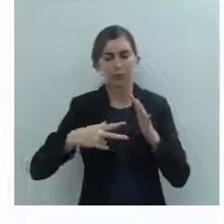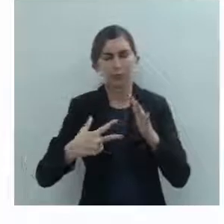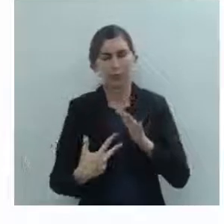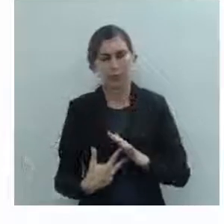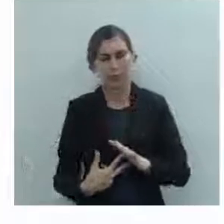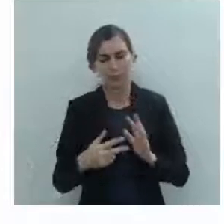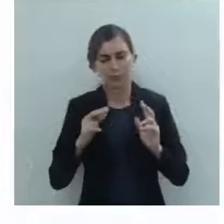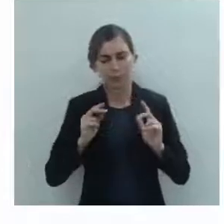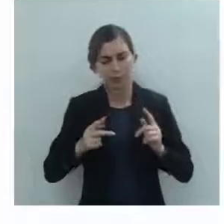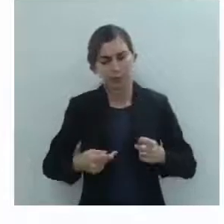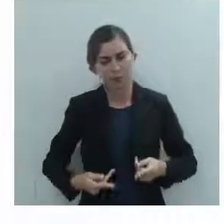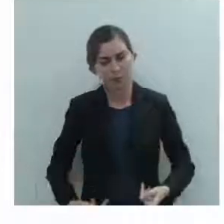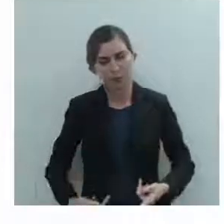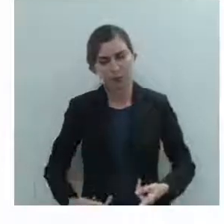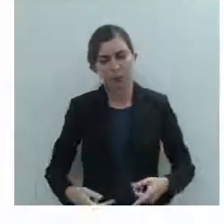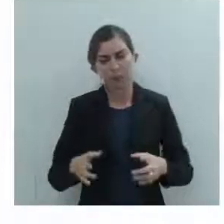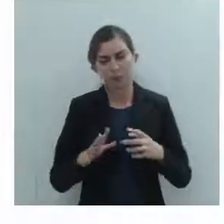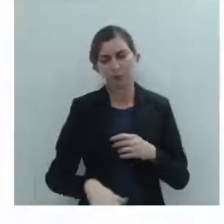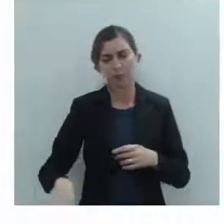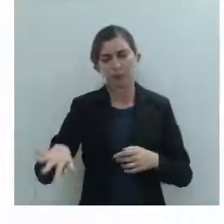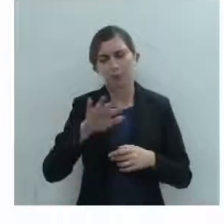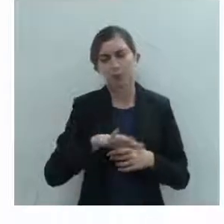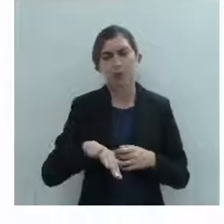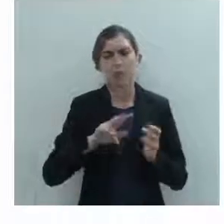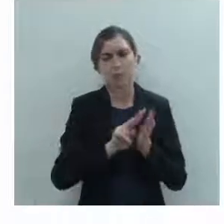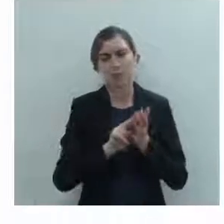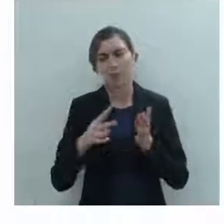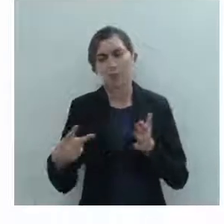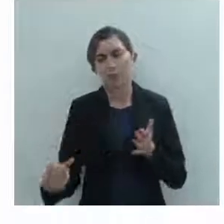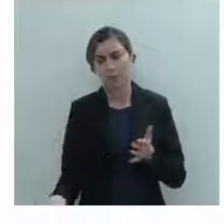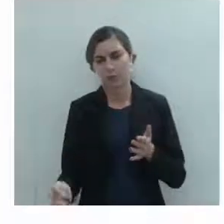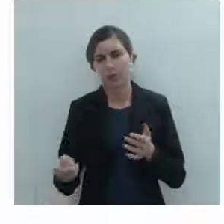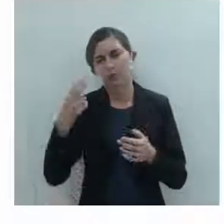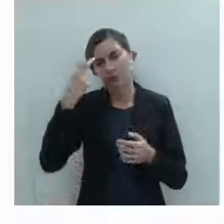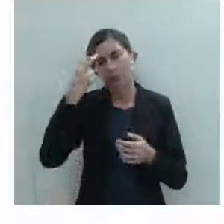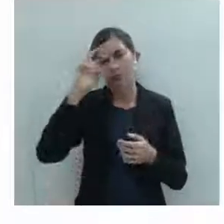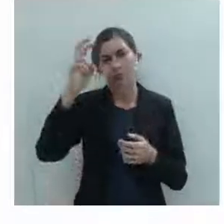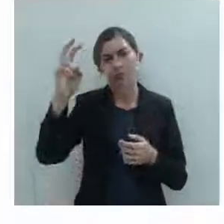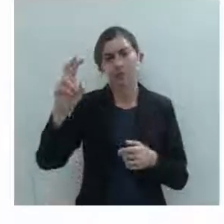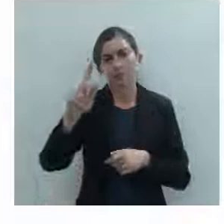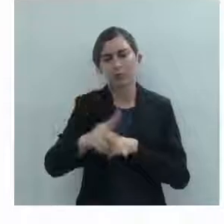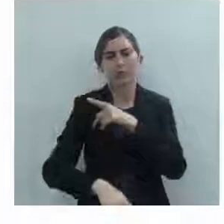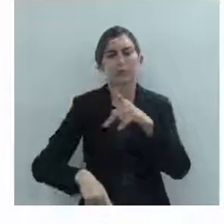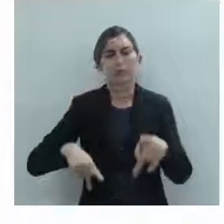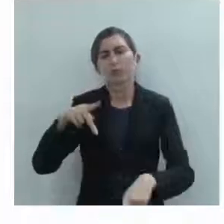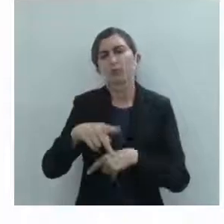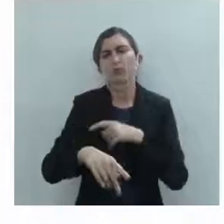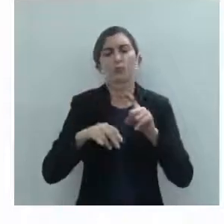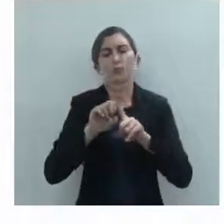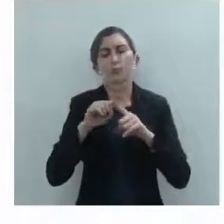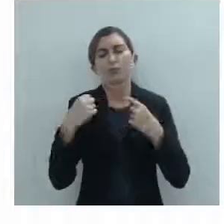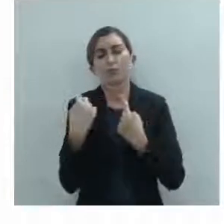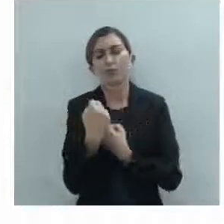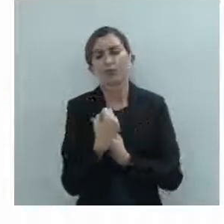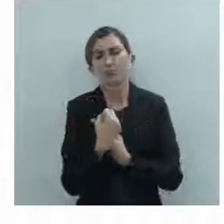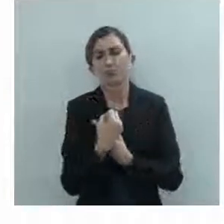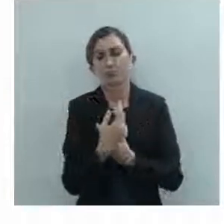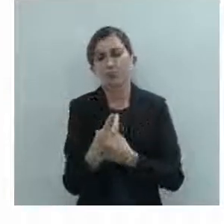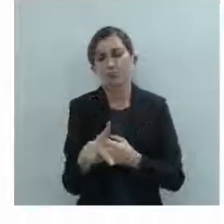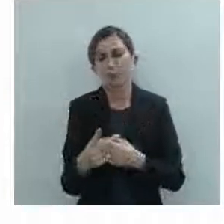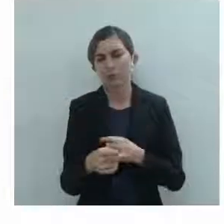da humanidade no âmbito no contexto cultural político e social